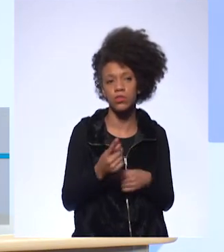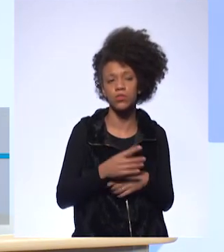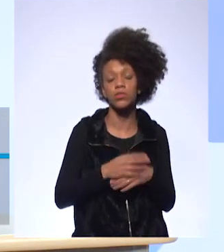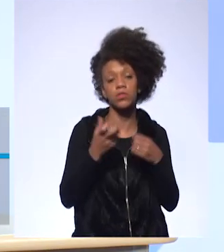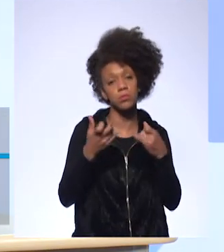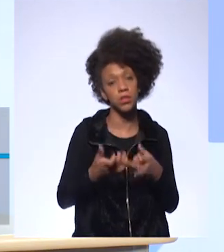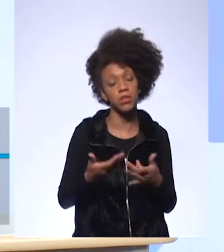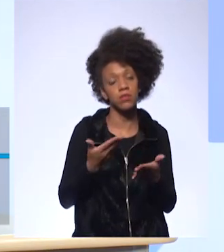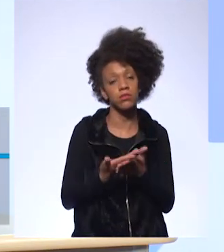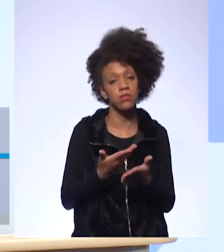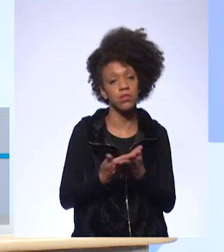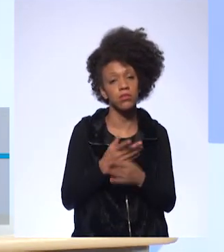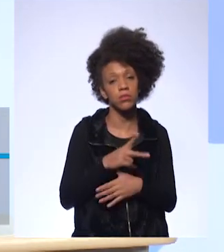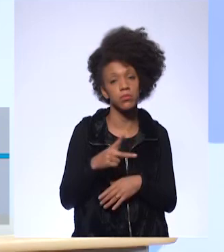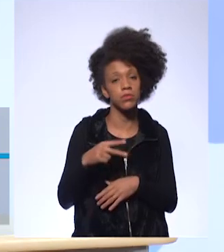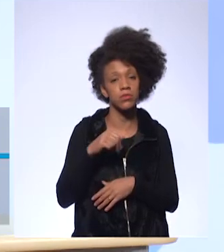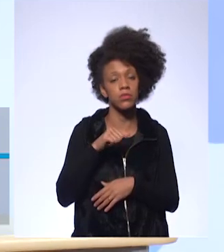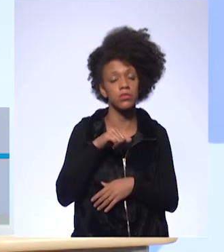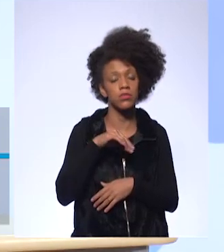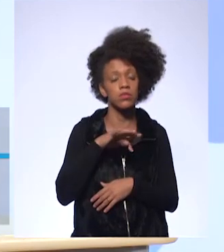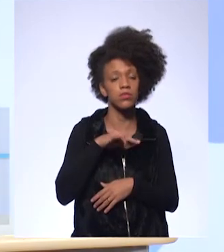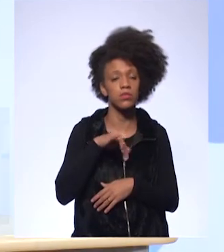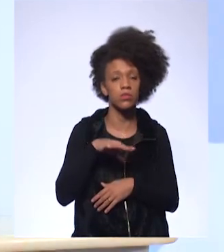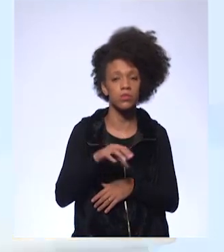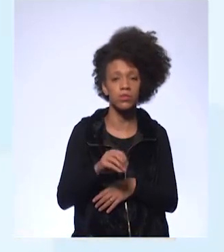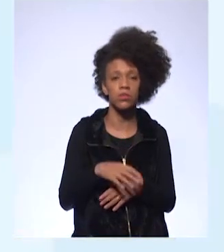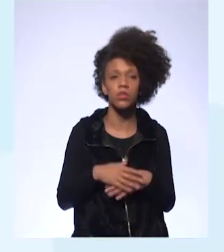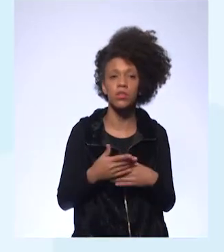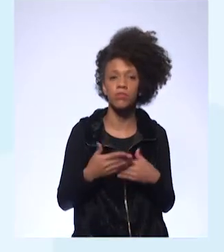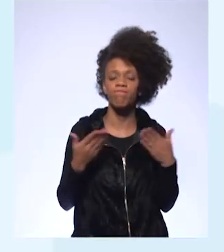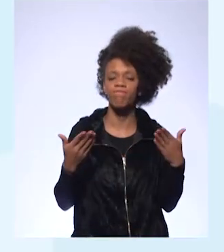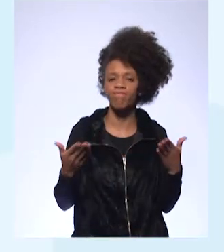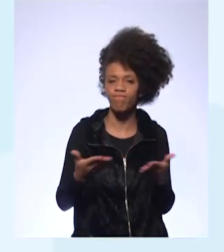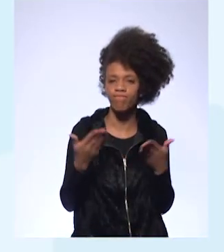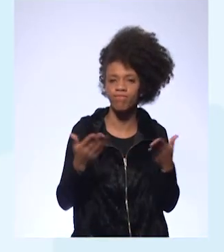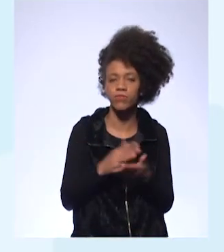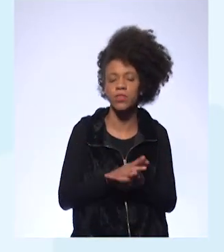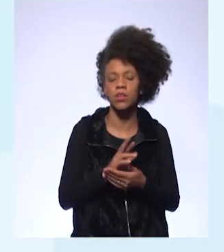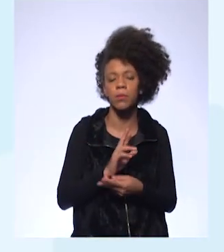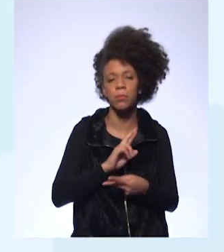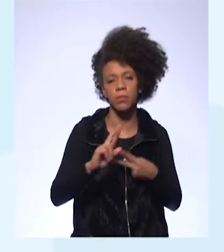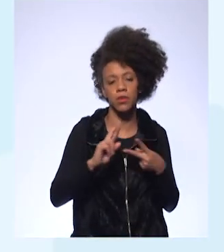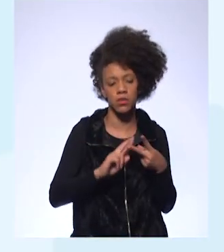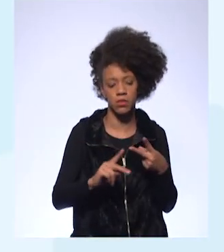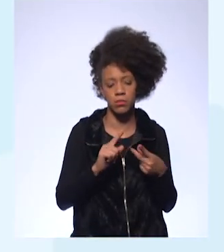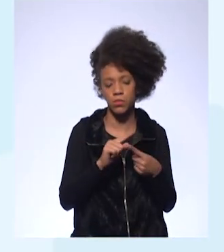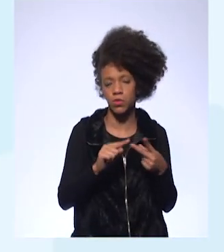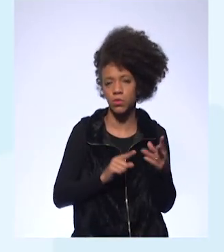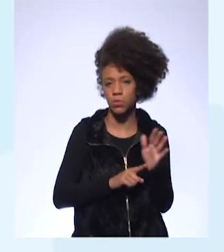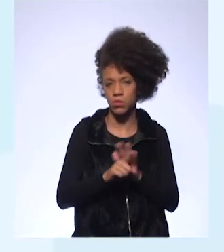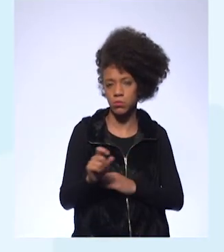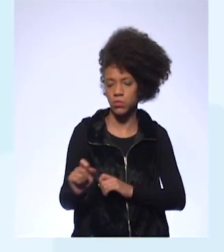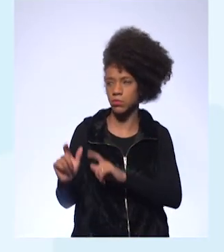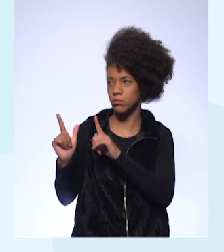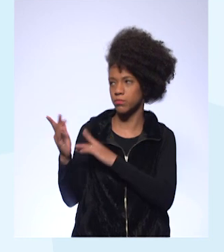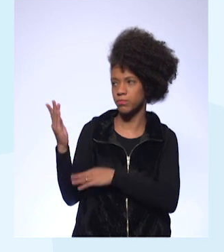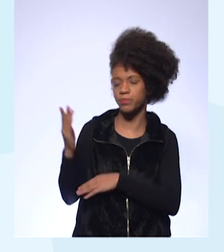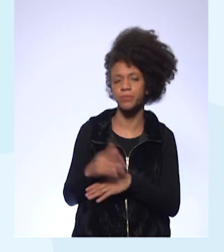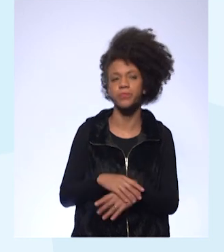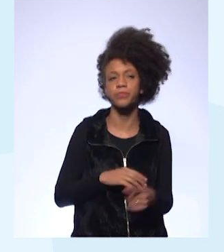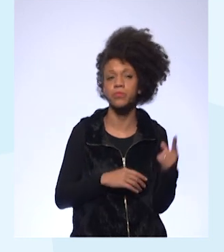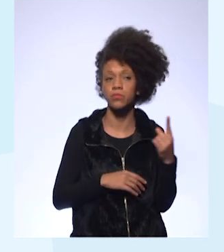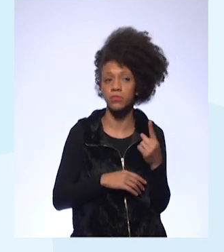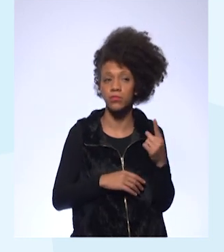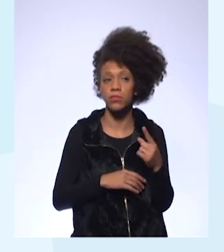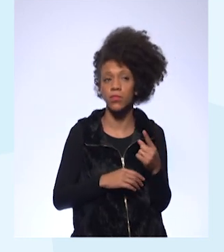colocados aqui na aula do professor Antônio e que vocês vão mobilizar para responder essas 2 perguntas que estão aparecendo na tela. A